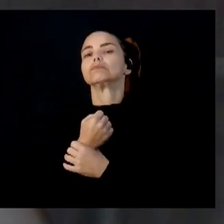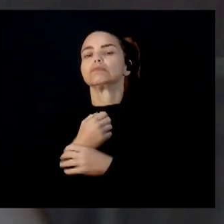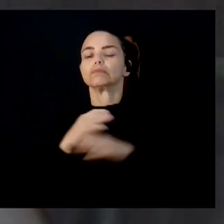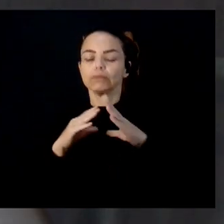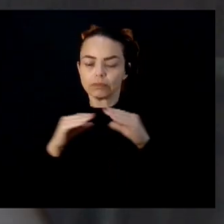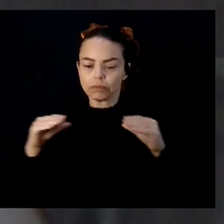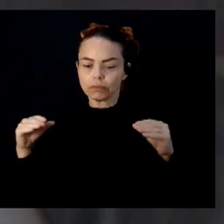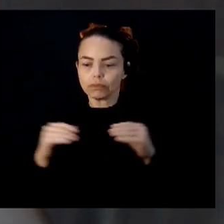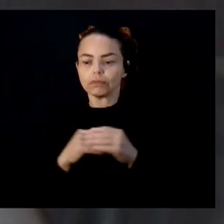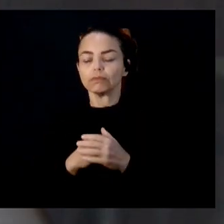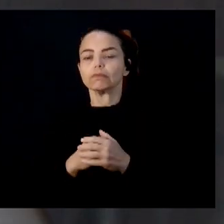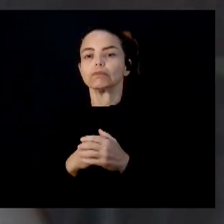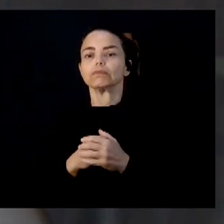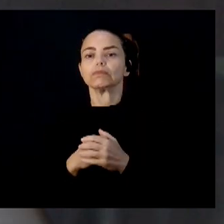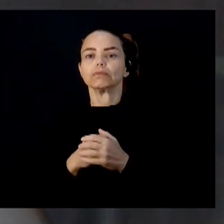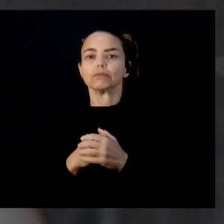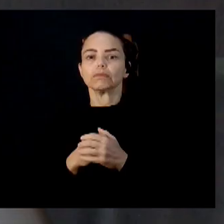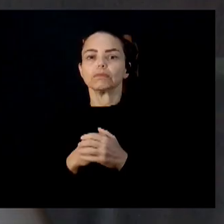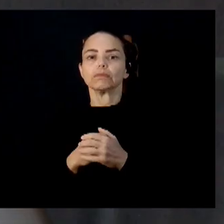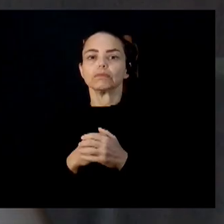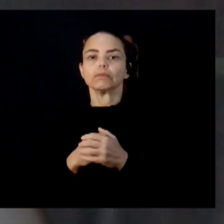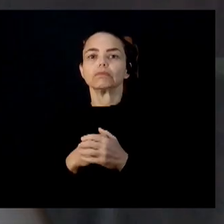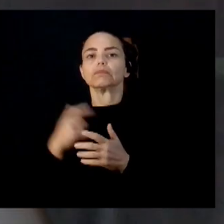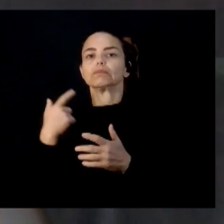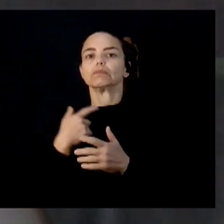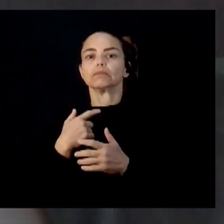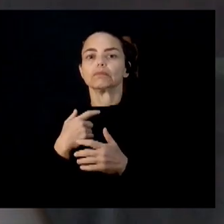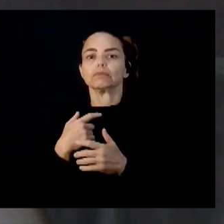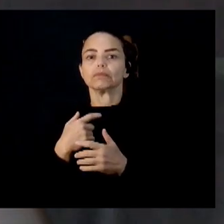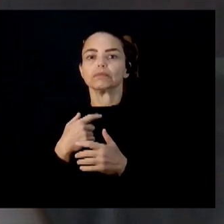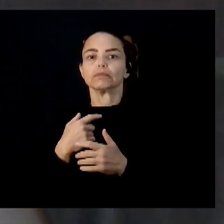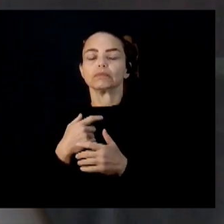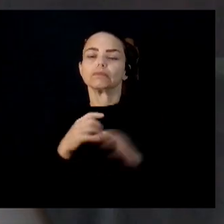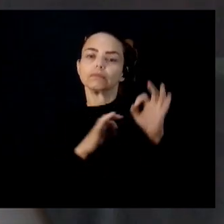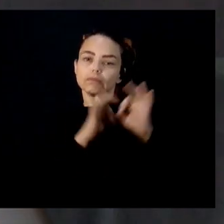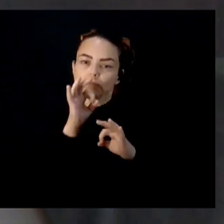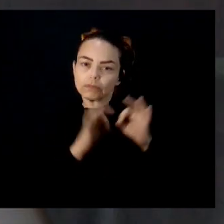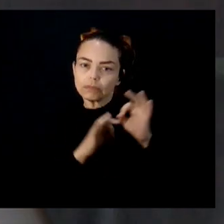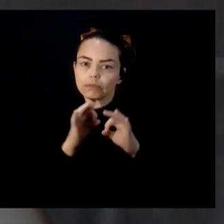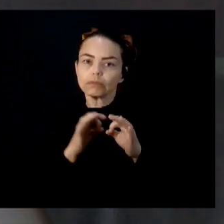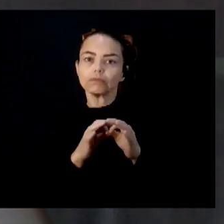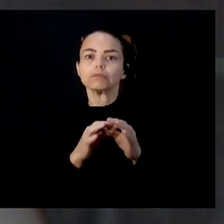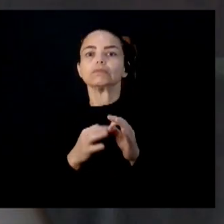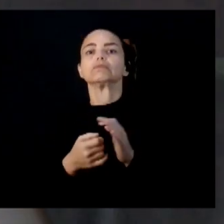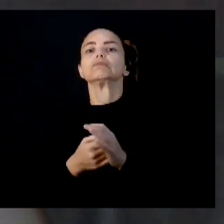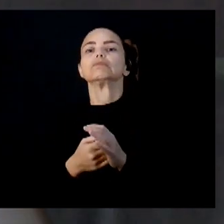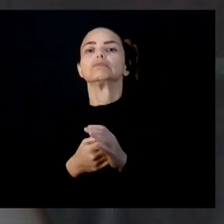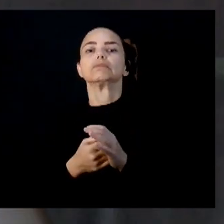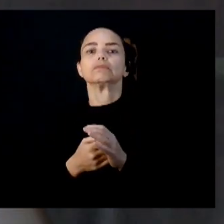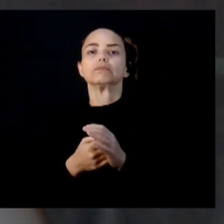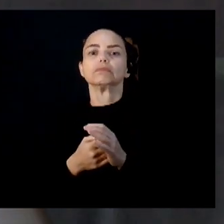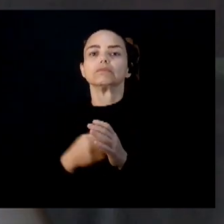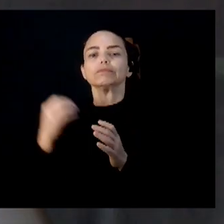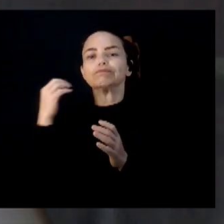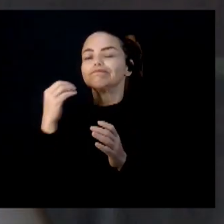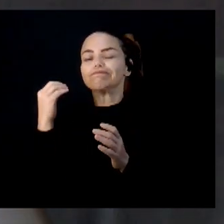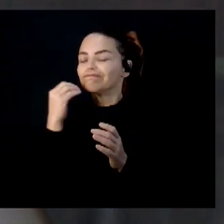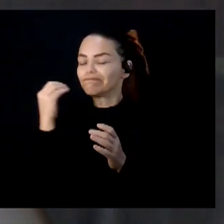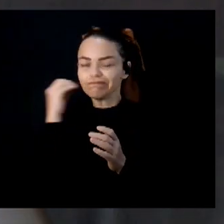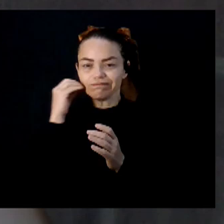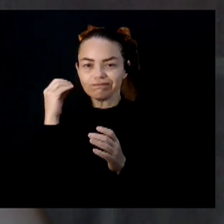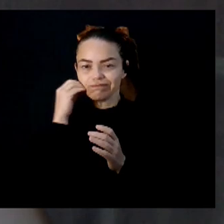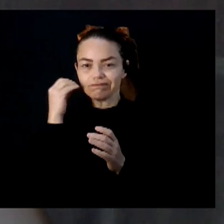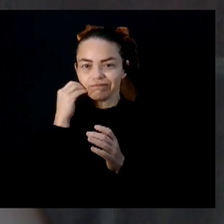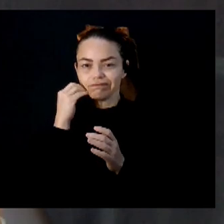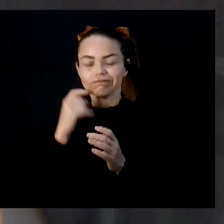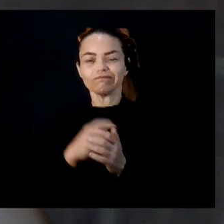vejo dessa forma, um conforto, e a partir daí o planejamento, o risco, o tentar sair da rotina,